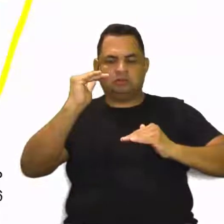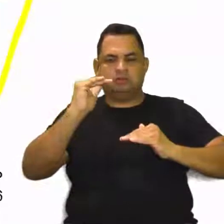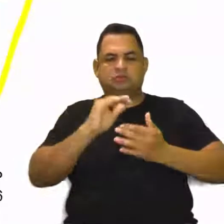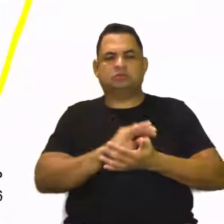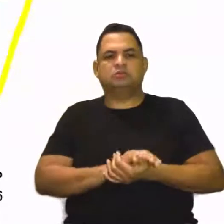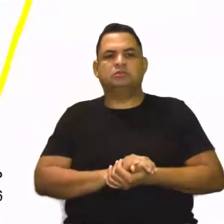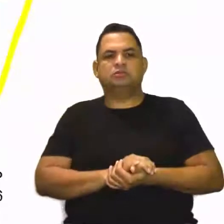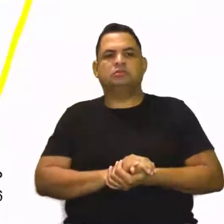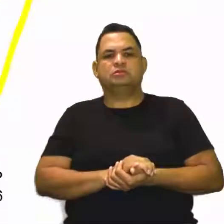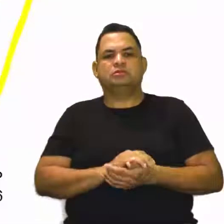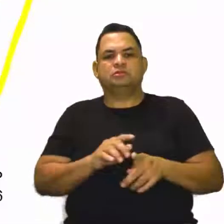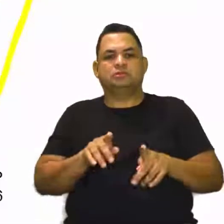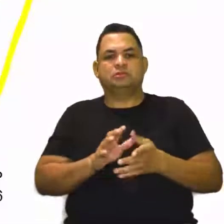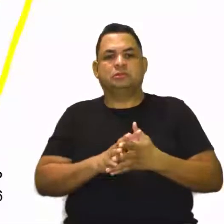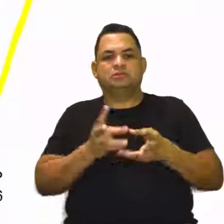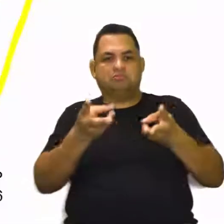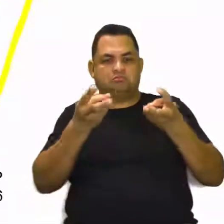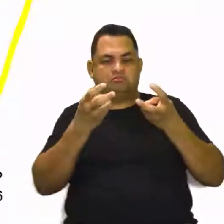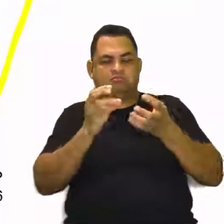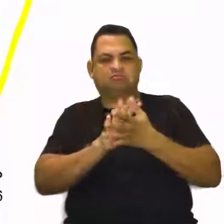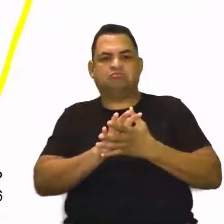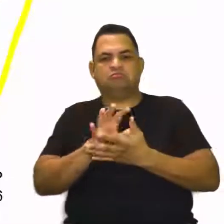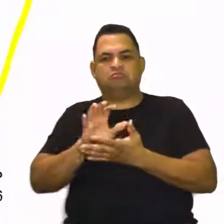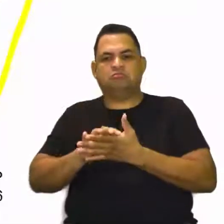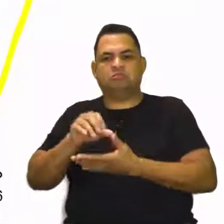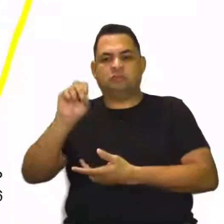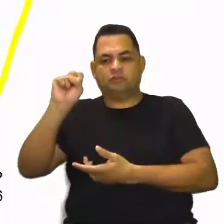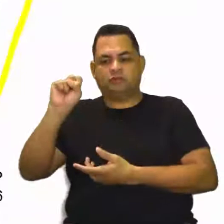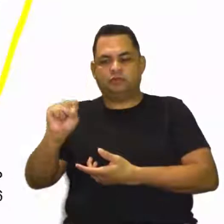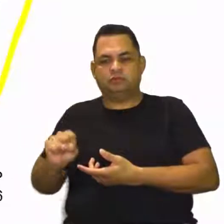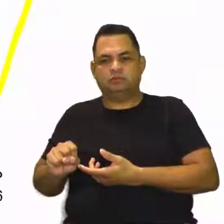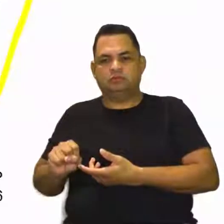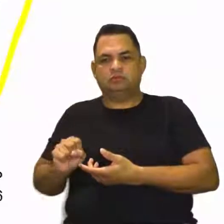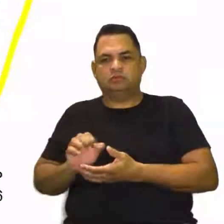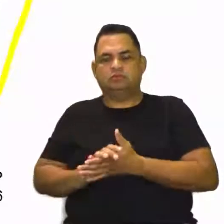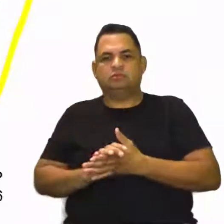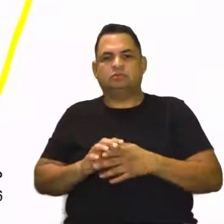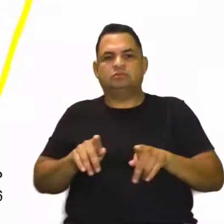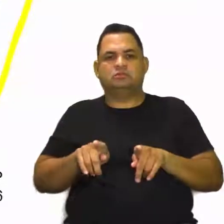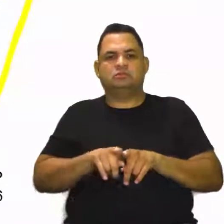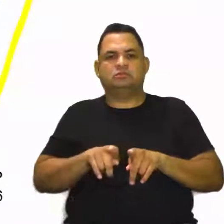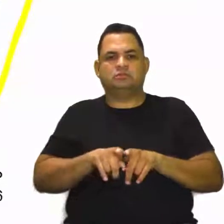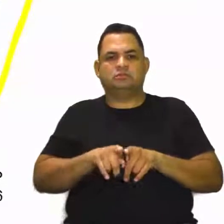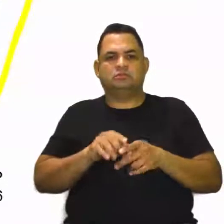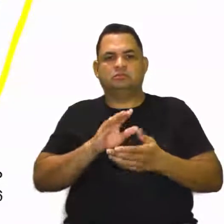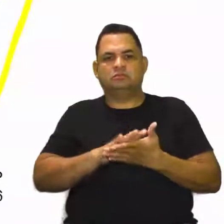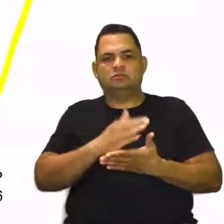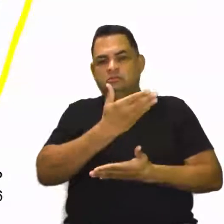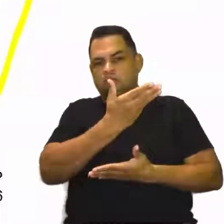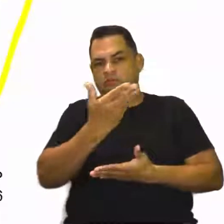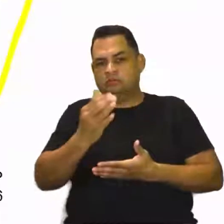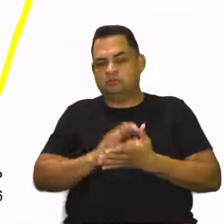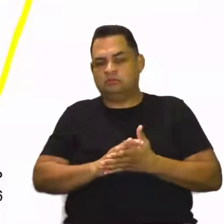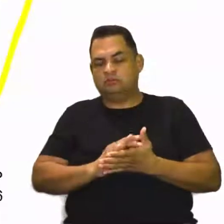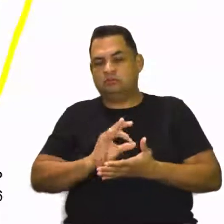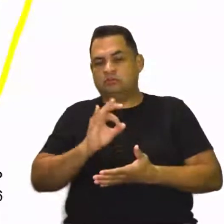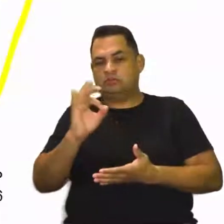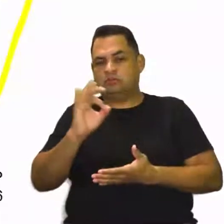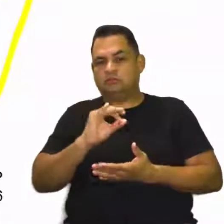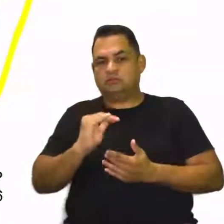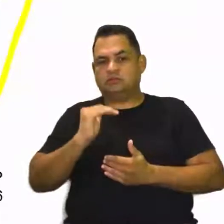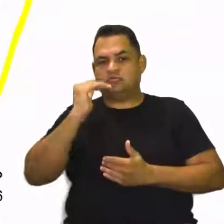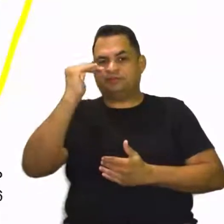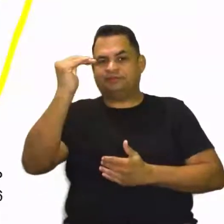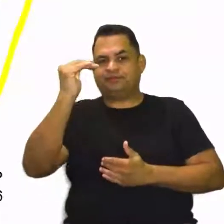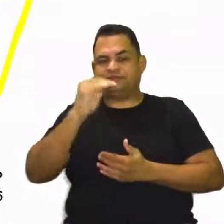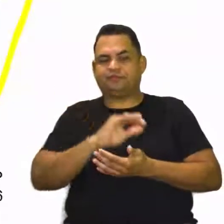que a região sul, tá, que está aqui embaixo, esse vermelhinho aqui, ele tem uma maior porcentagem em relação à região norte. Mas a região